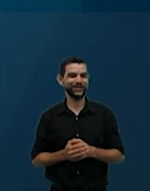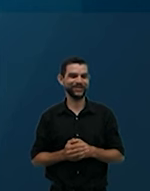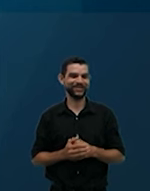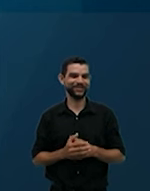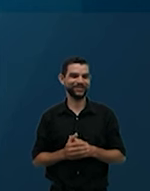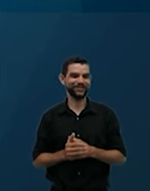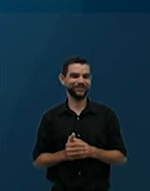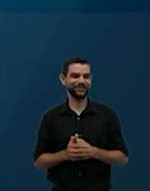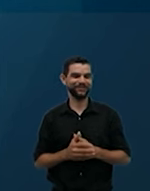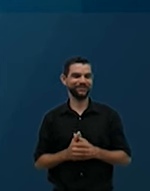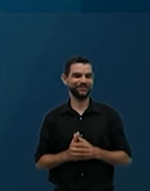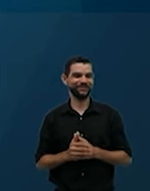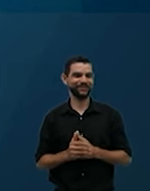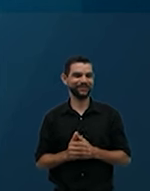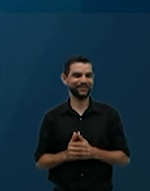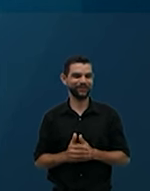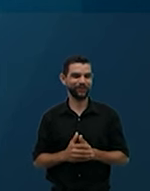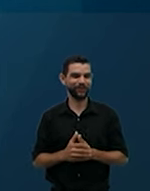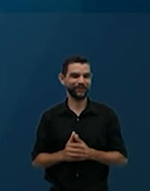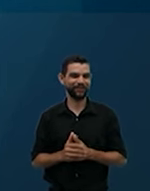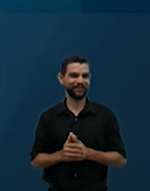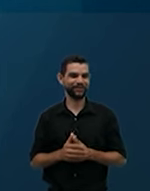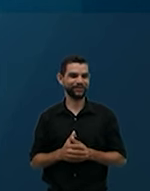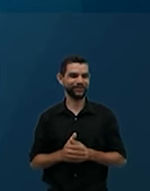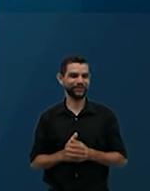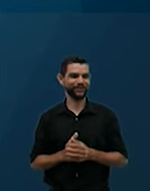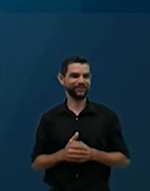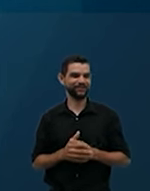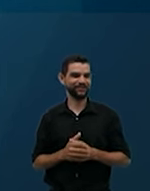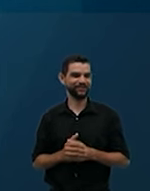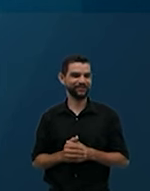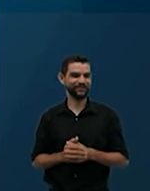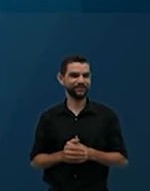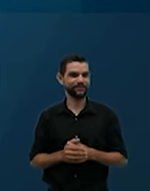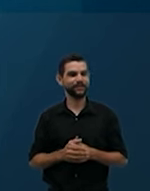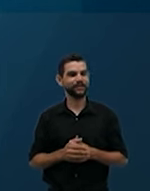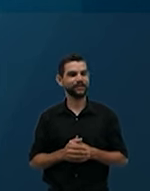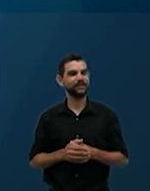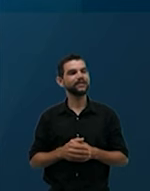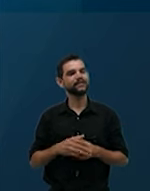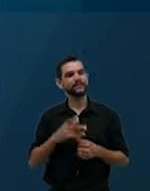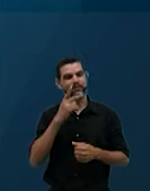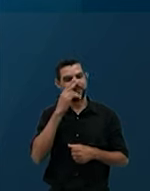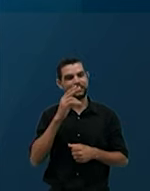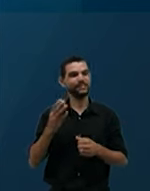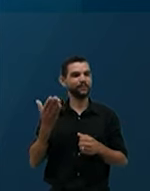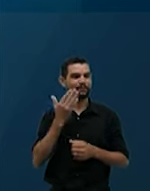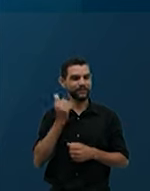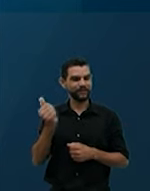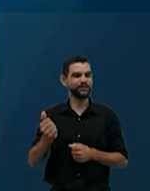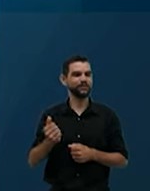do Paraná usurpou a competência do STJ, porque de uma decisão colegiada, proferida,